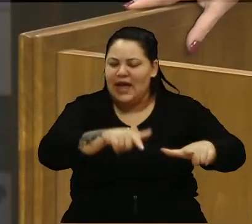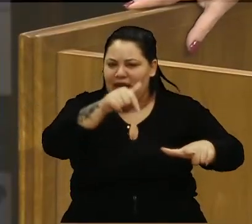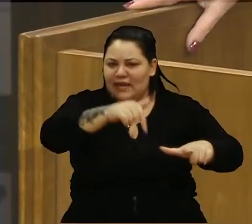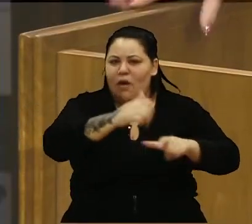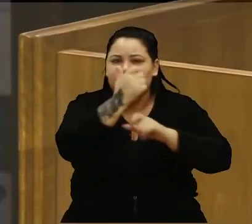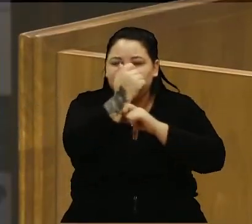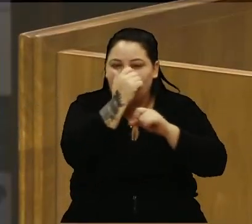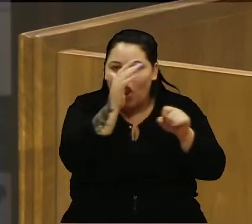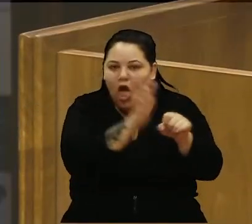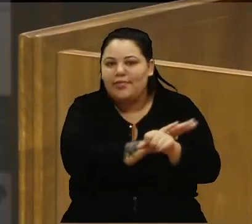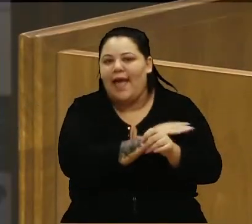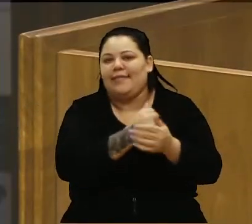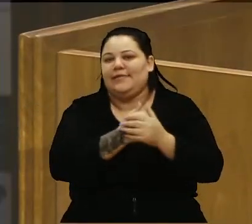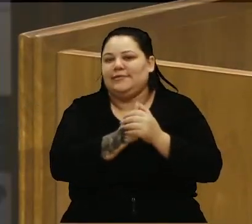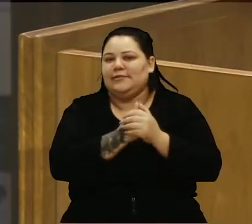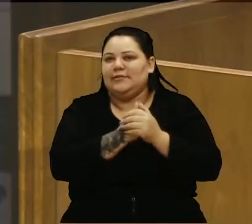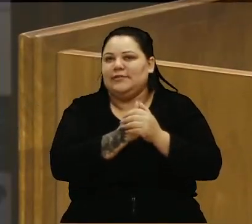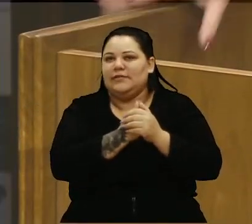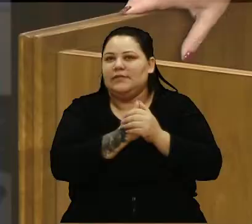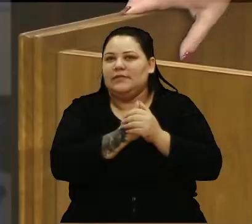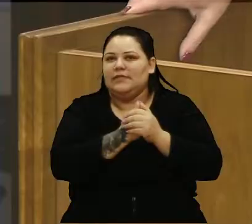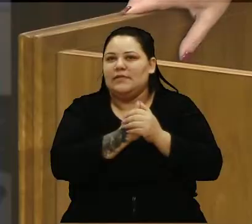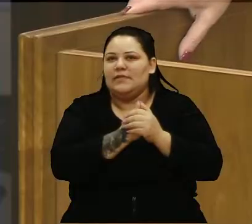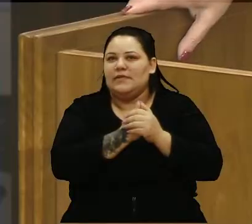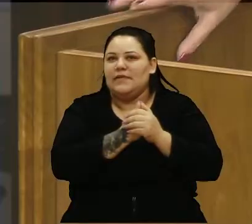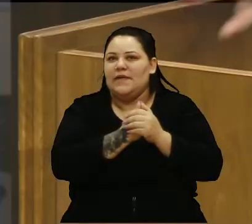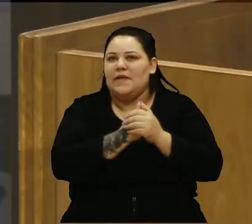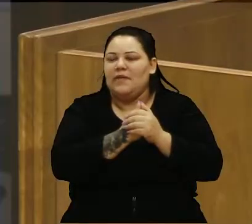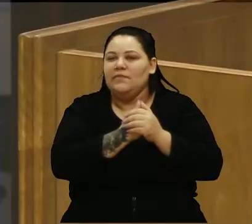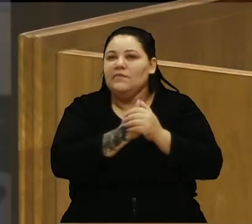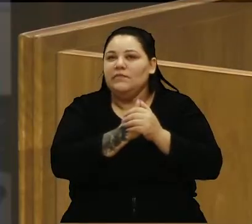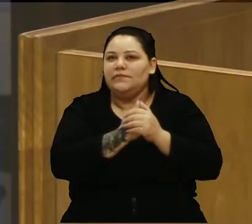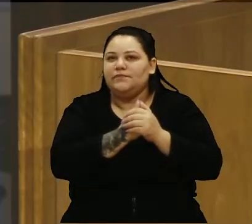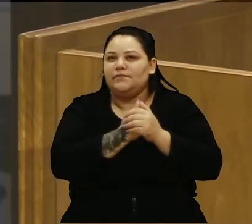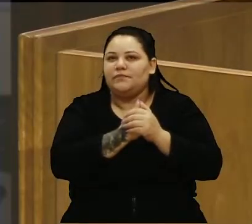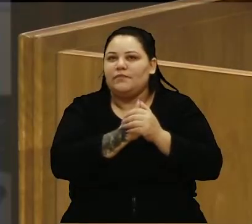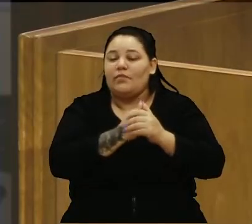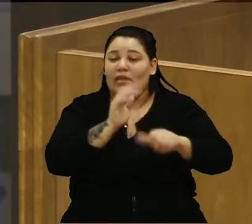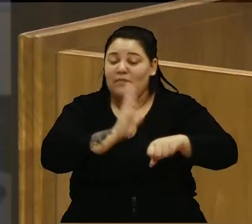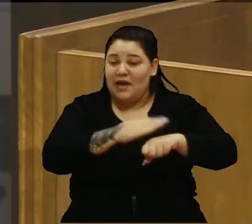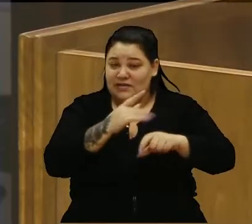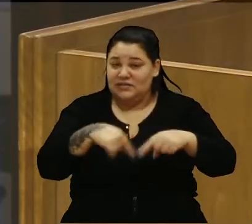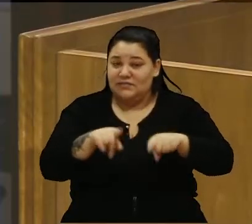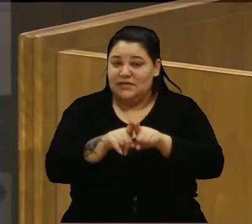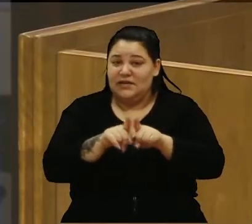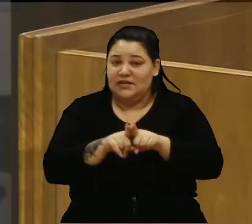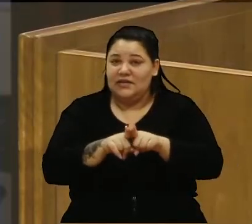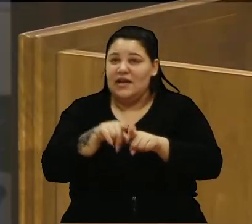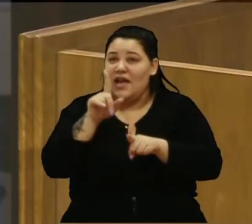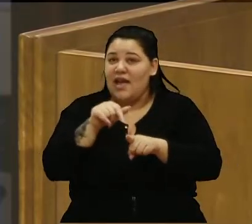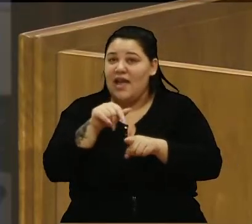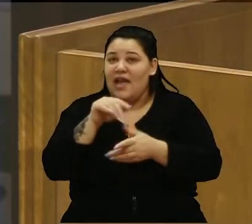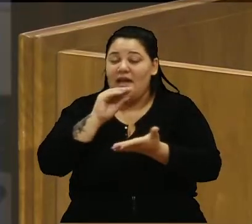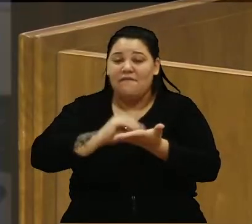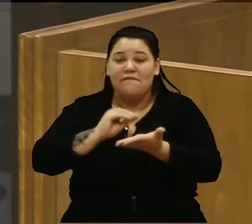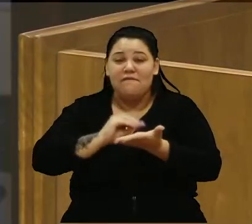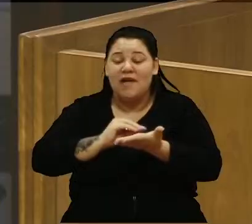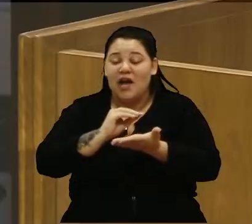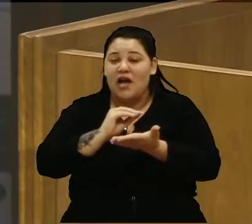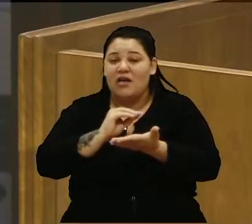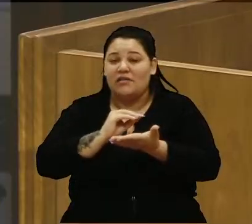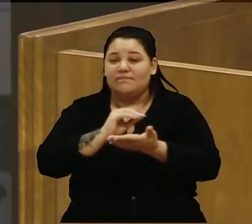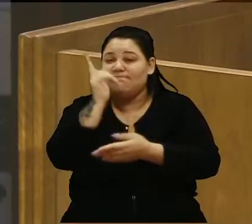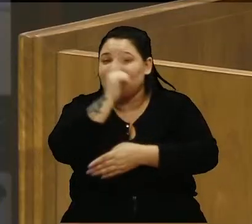lotada, porque a pessoa estão em luta. E mais do que isso, é um desrespeito com a